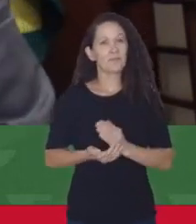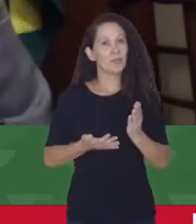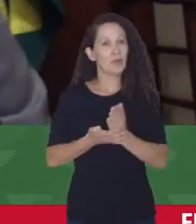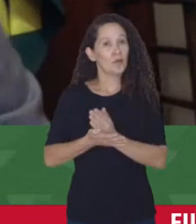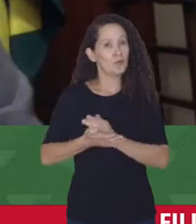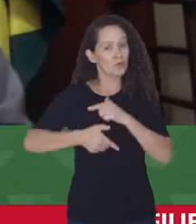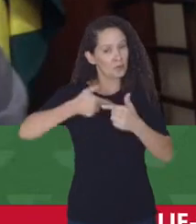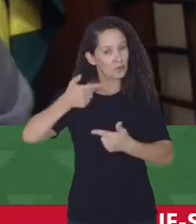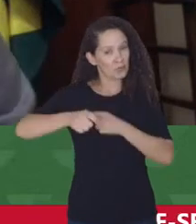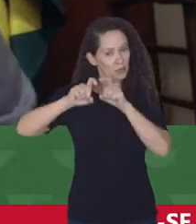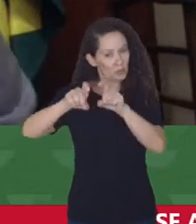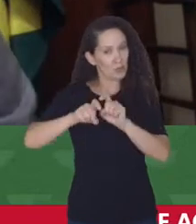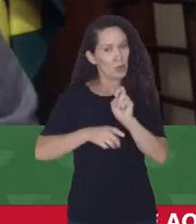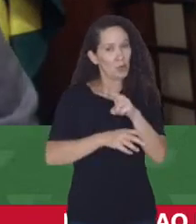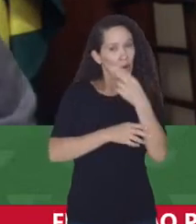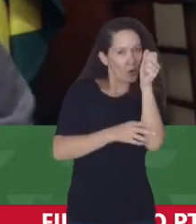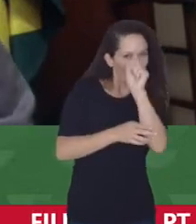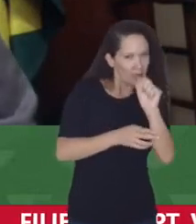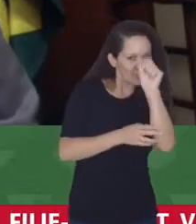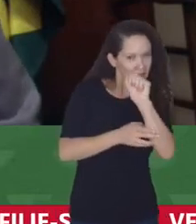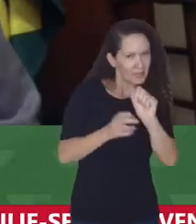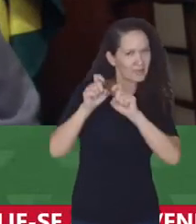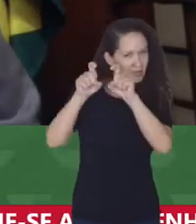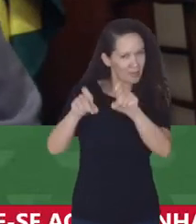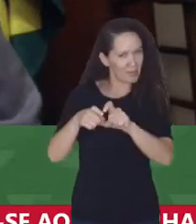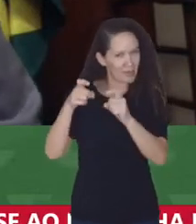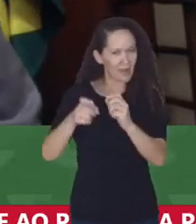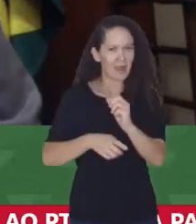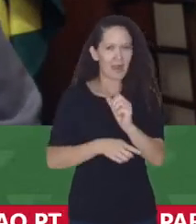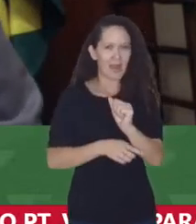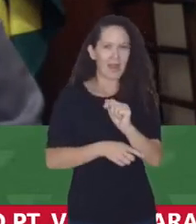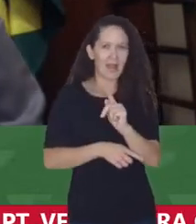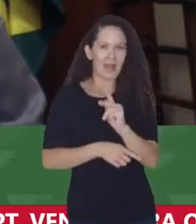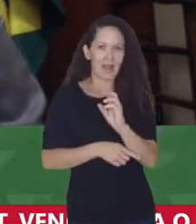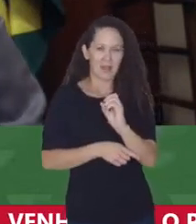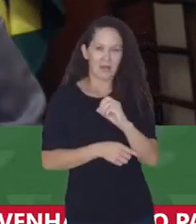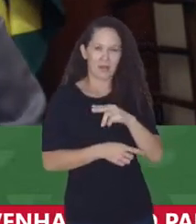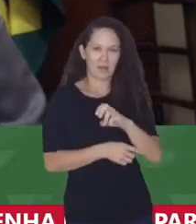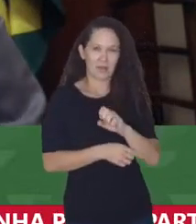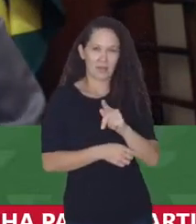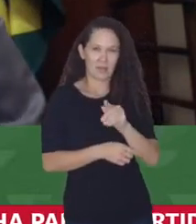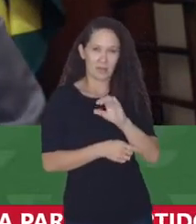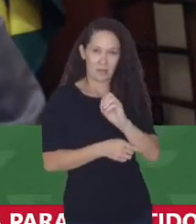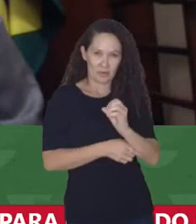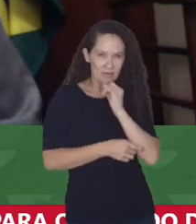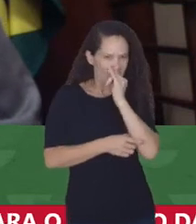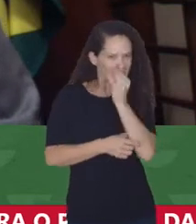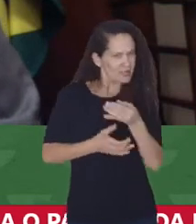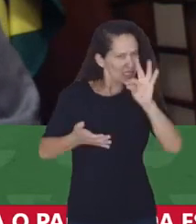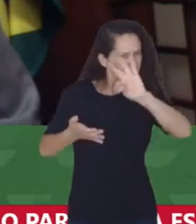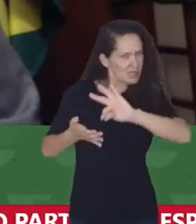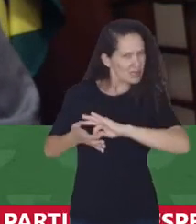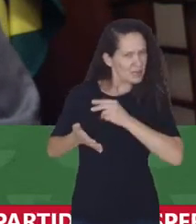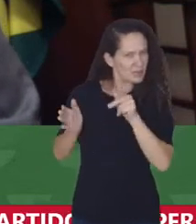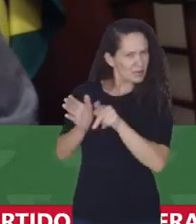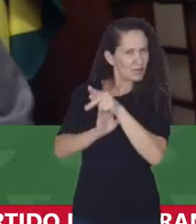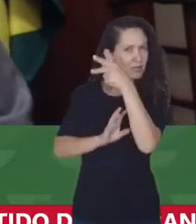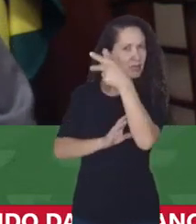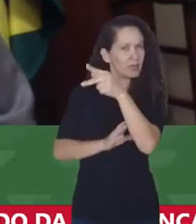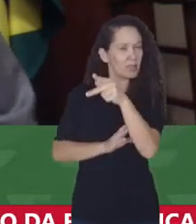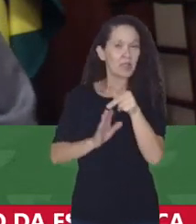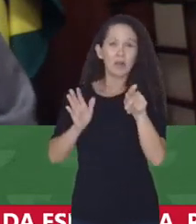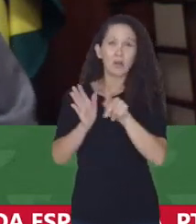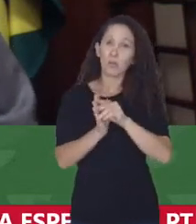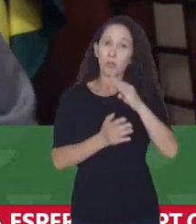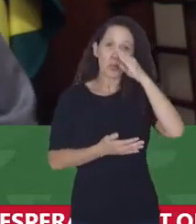produtores ou associações até do agronegócio ou do cooperativismo, dizendo que o maior inimigo deles é o